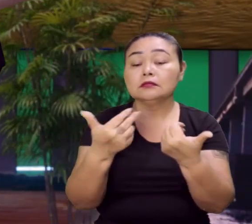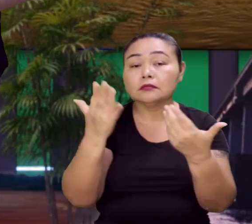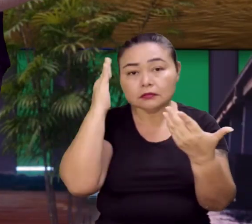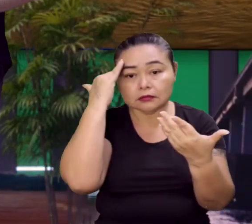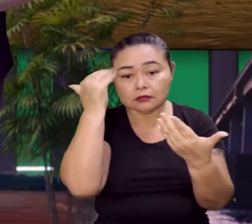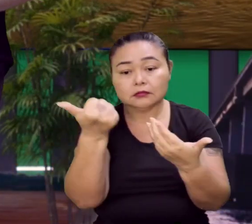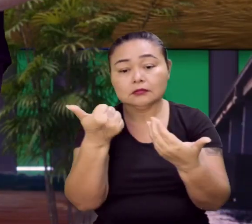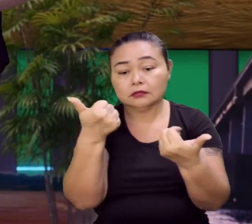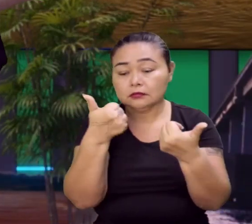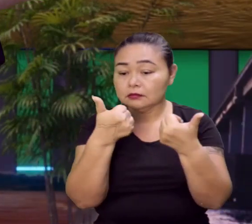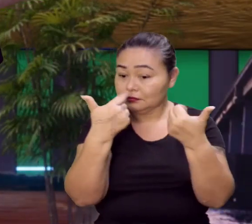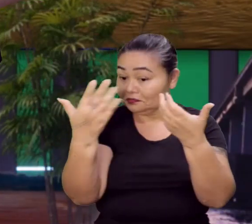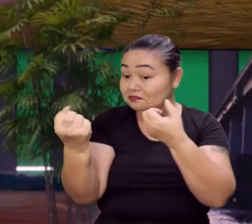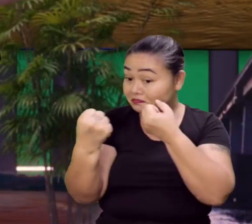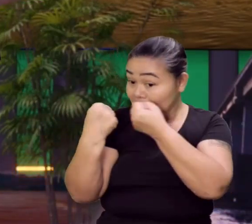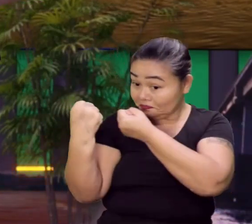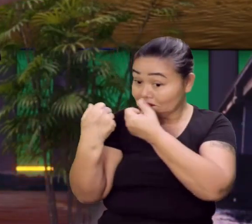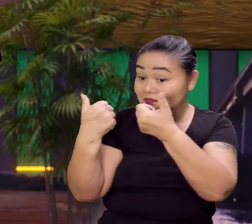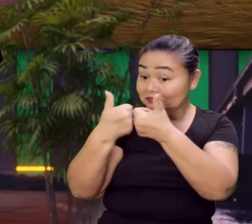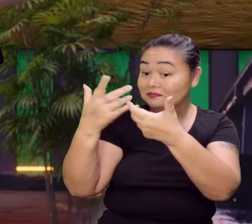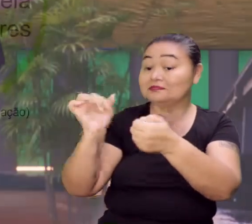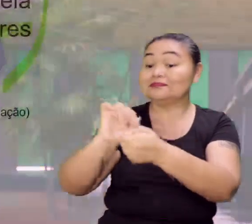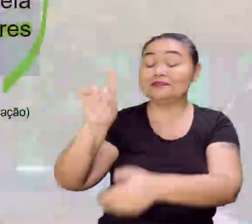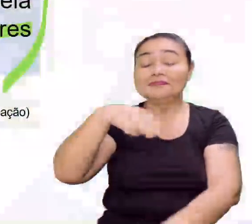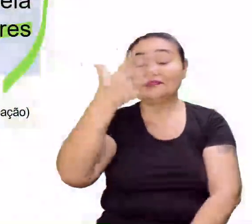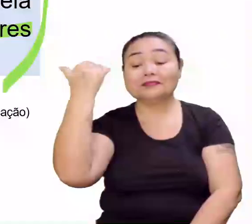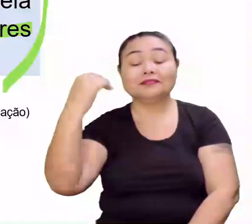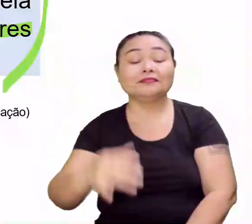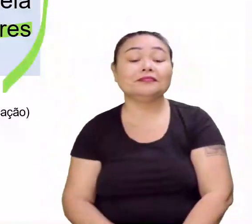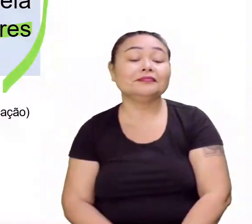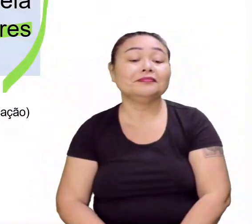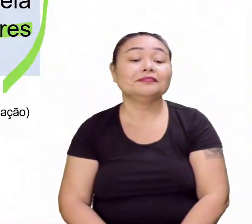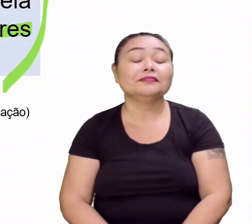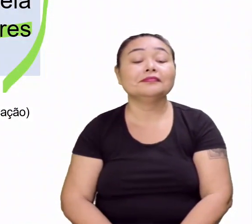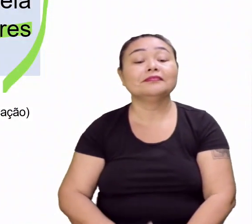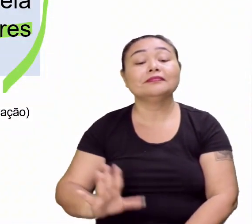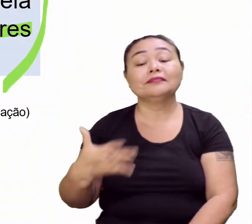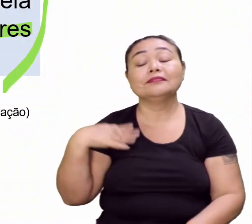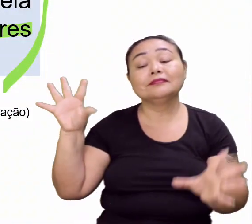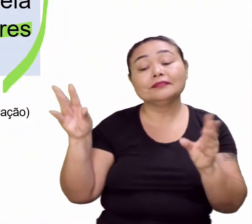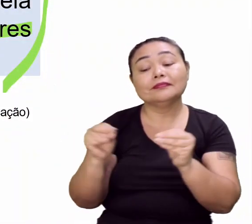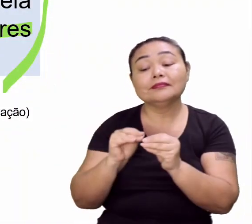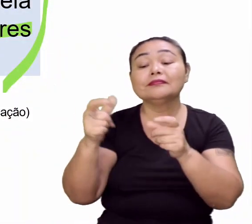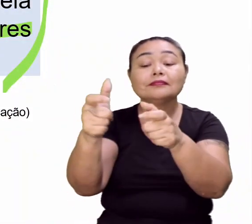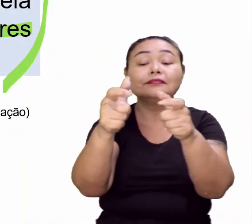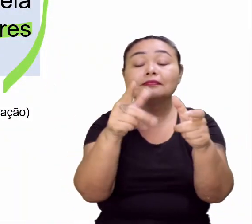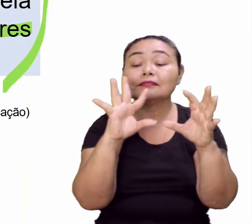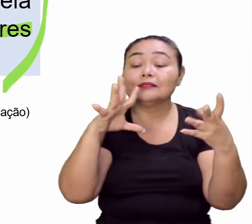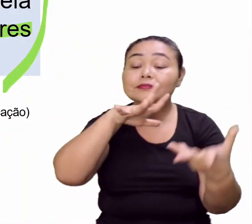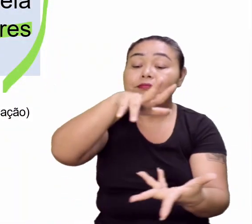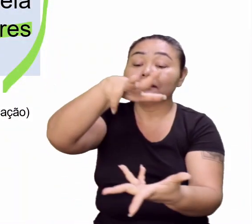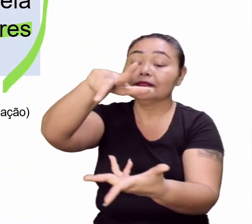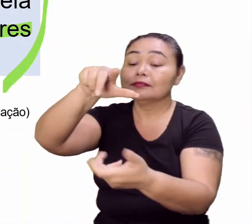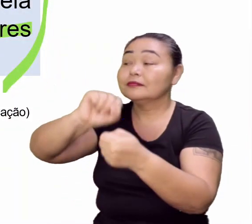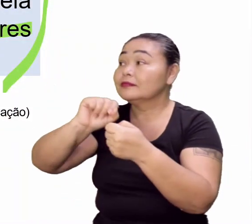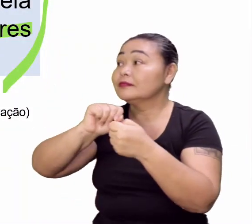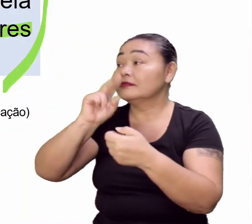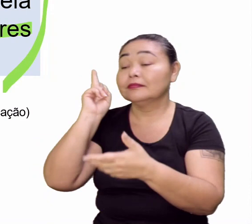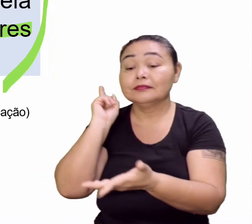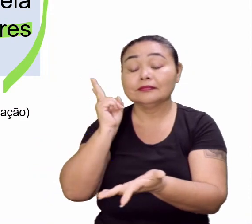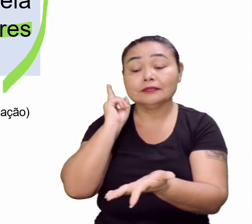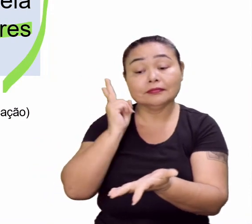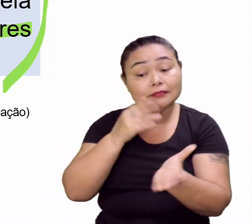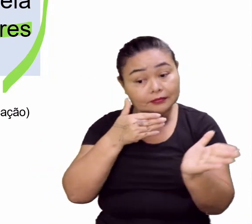entender agora, Rogério? Fechou. Então, vamos lá no quadro, vamos lá. Simplificando, nem todo lugar do mundo, né? Passou por